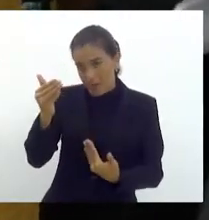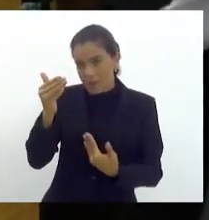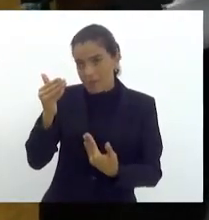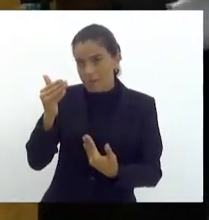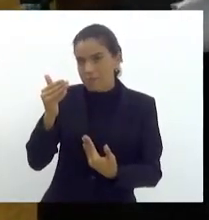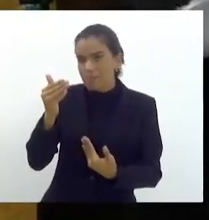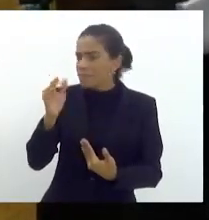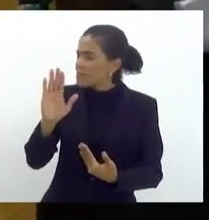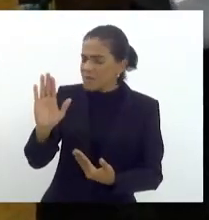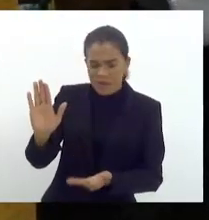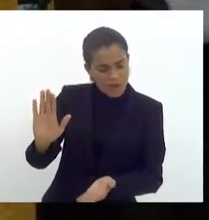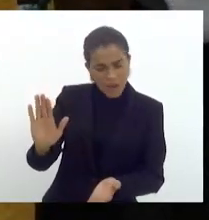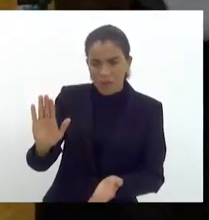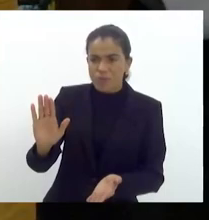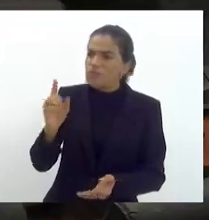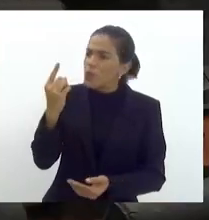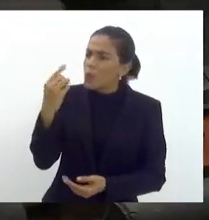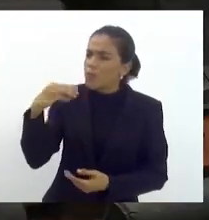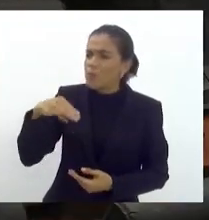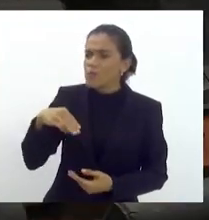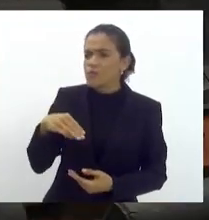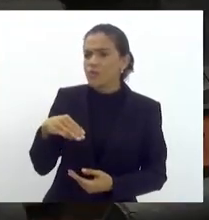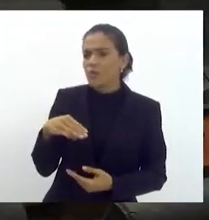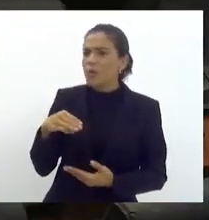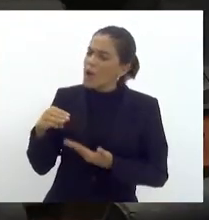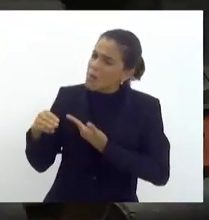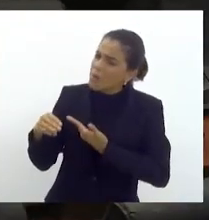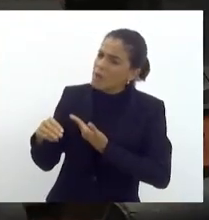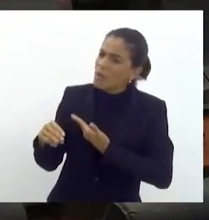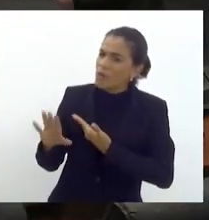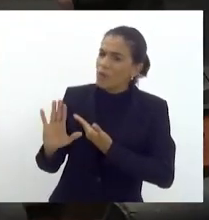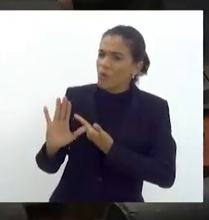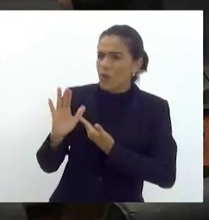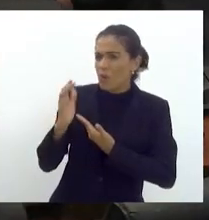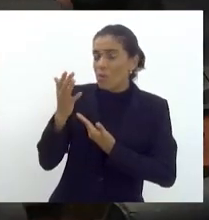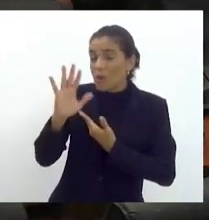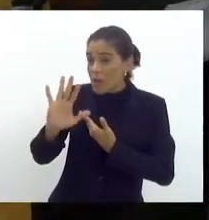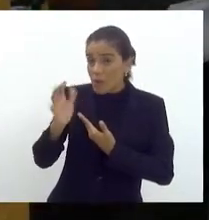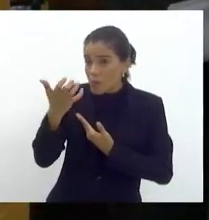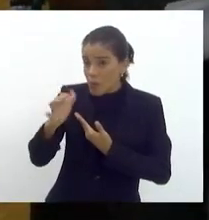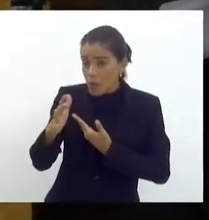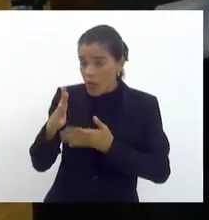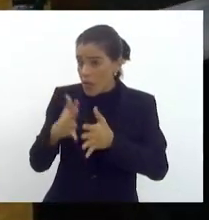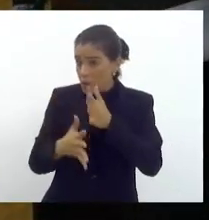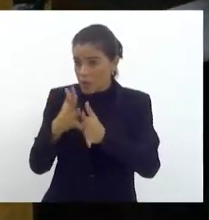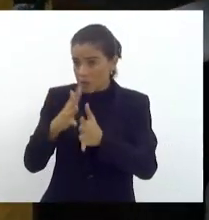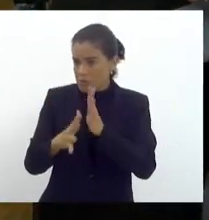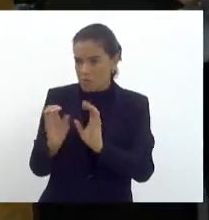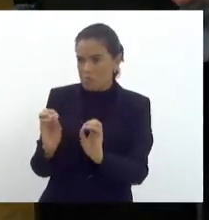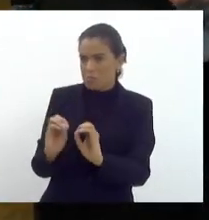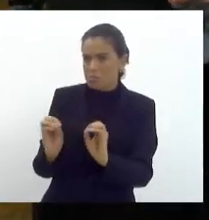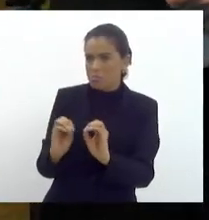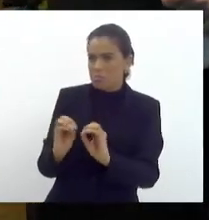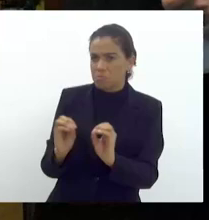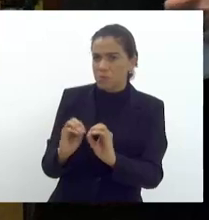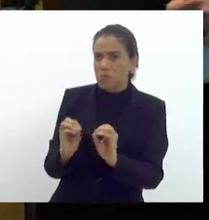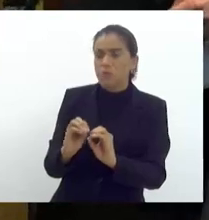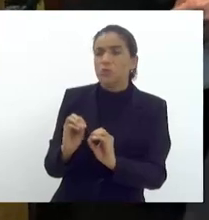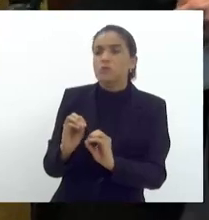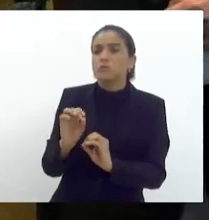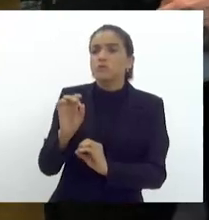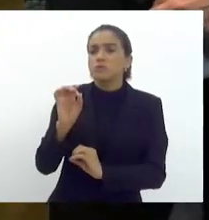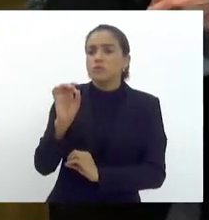não só um minutinho Espera aí amigo eu não quero criar Nenhum obstáculo aqui o que eu queria fazer